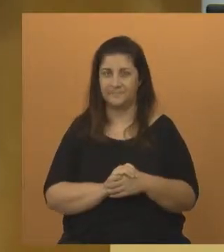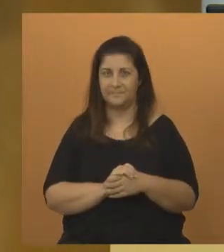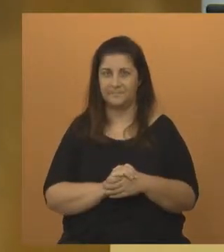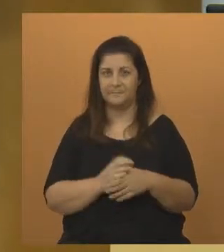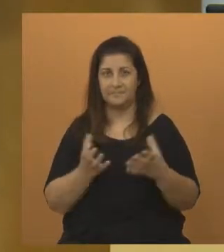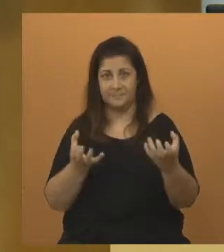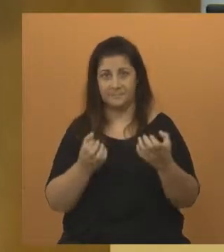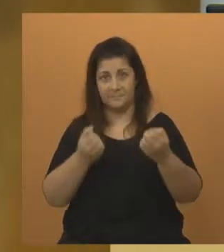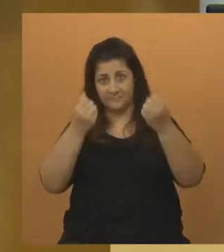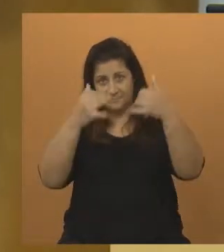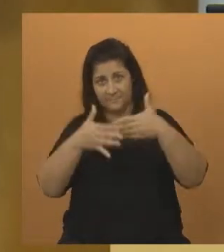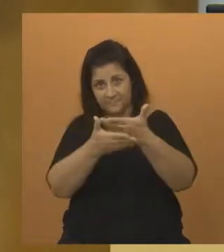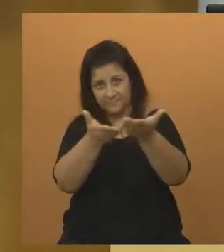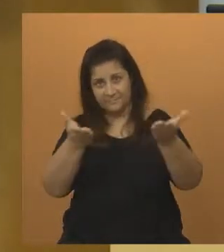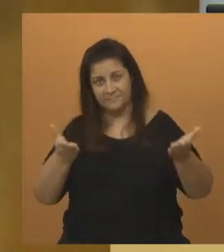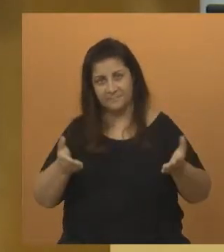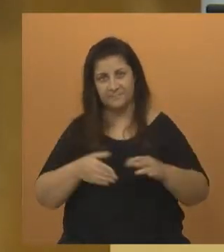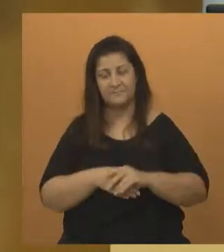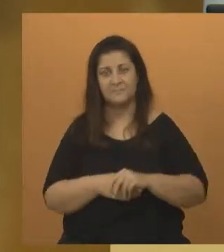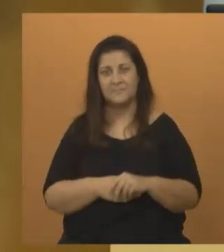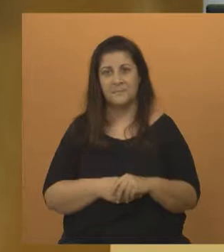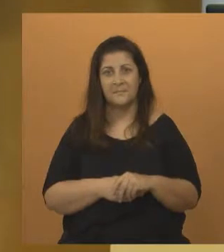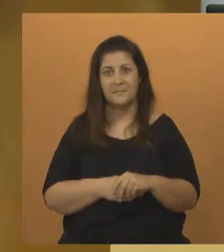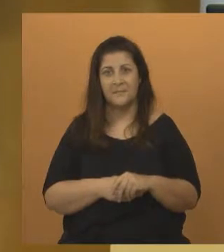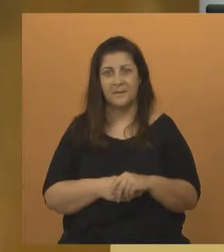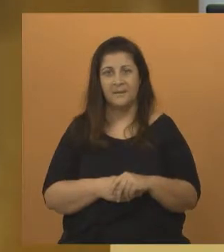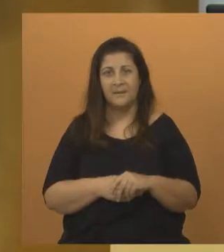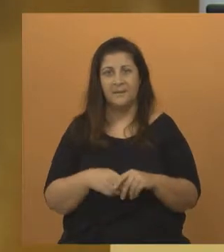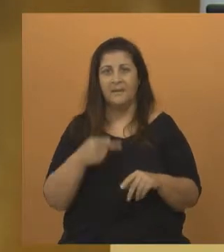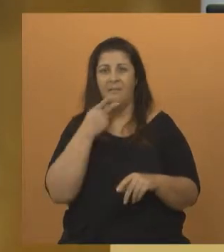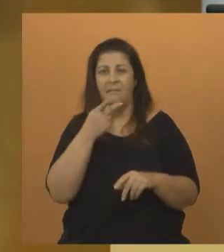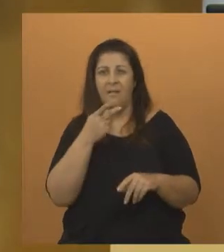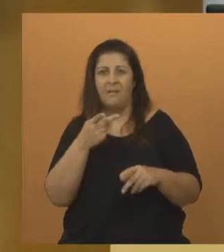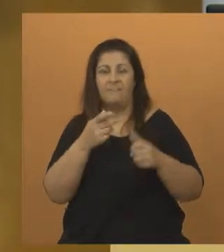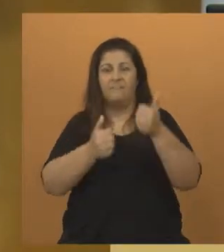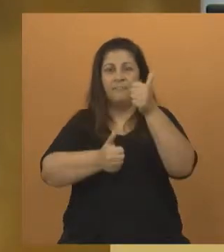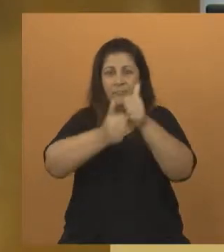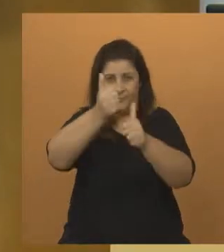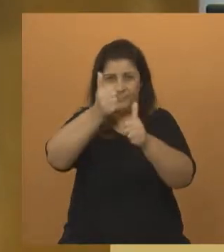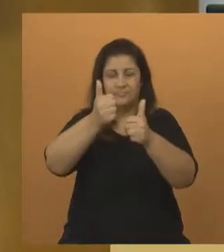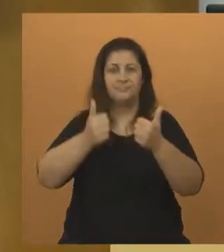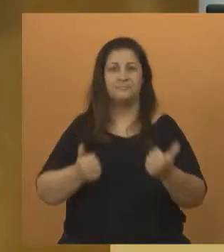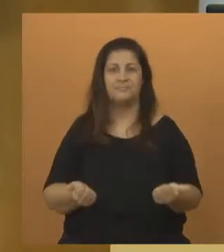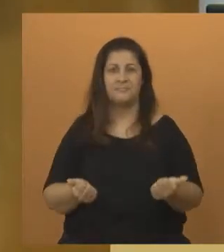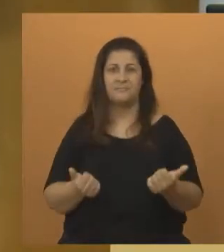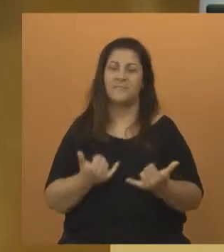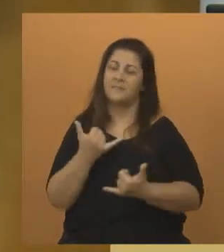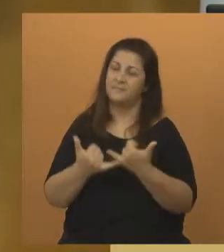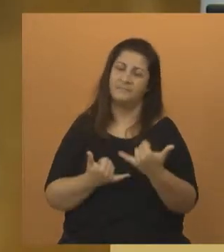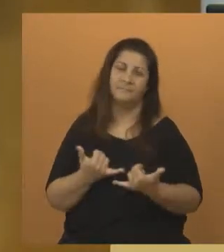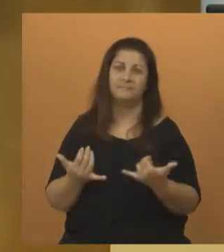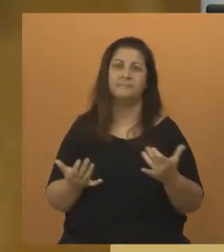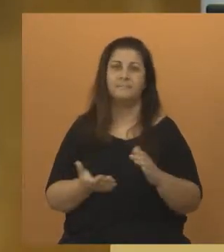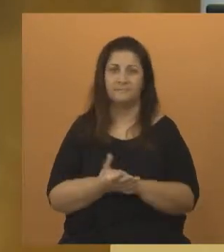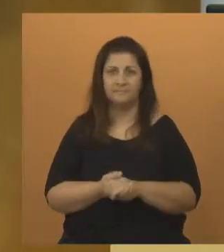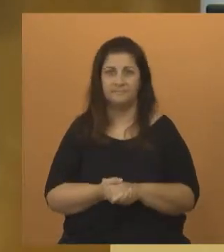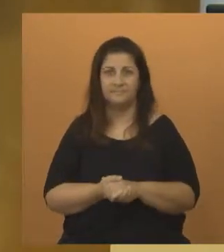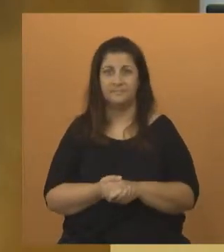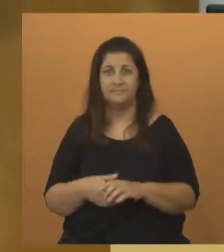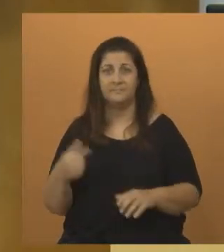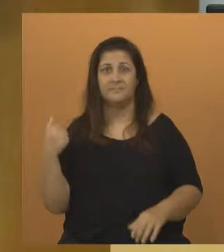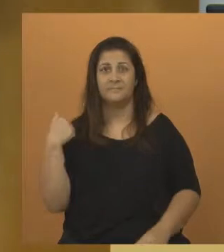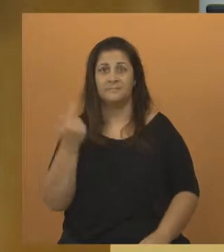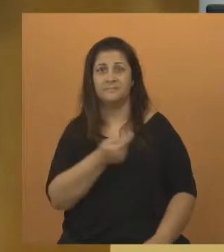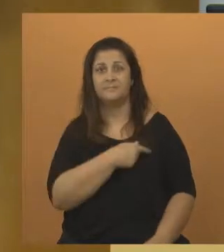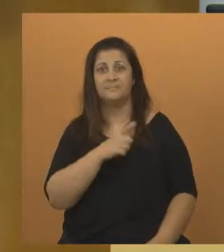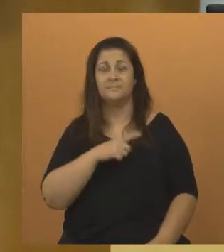quero dizer a vocês que falar em futebol é brincadeira. Nós temos